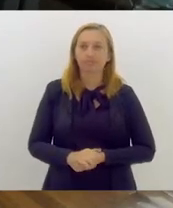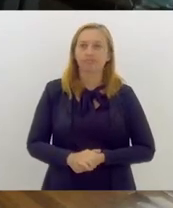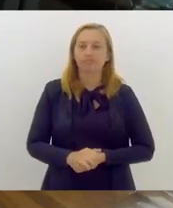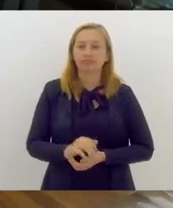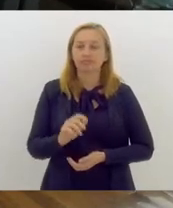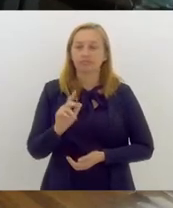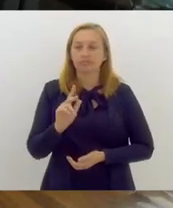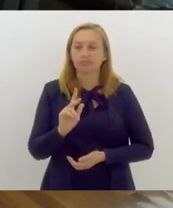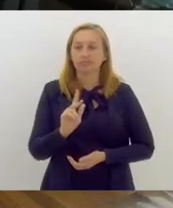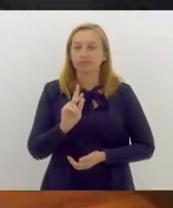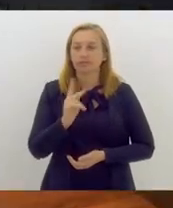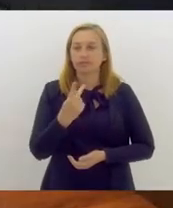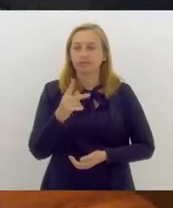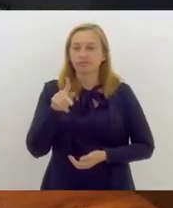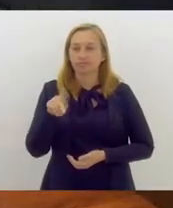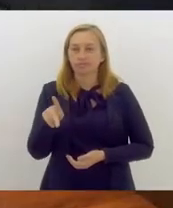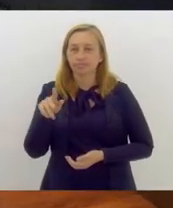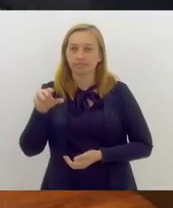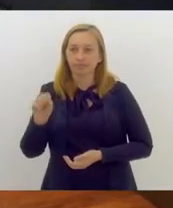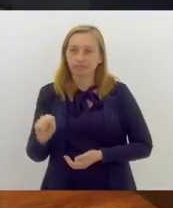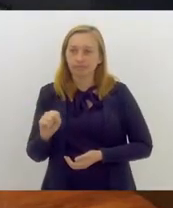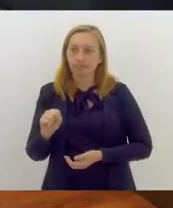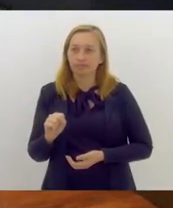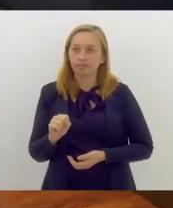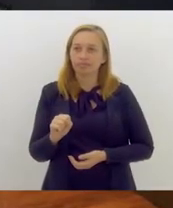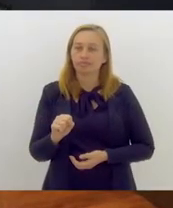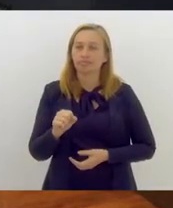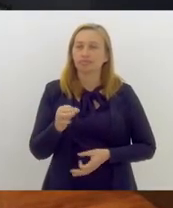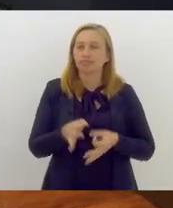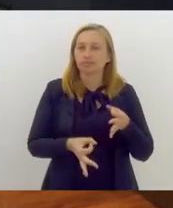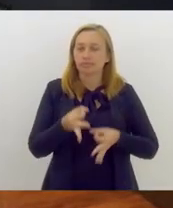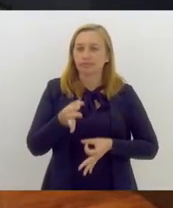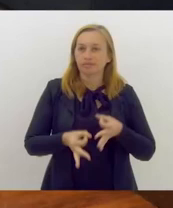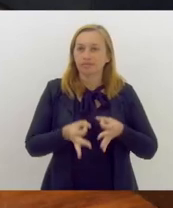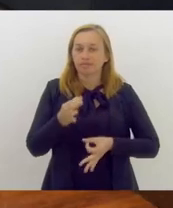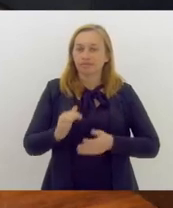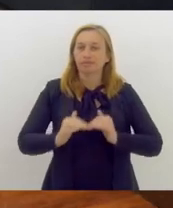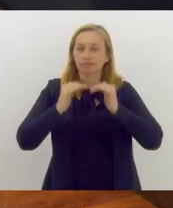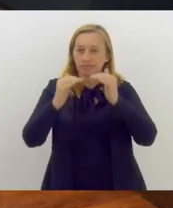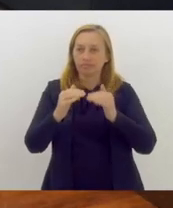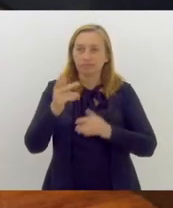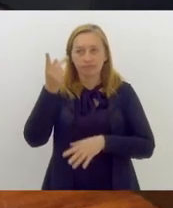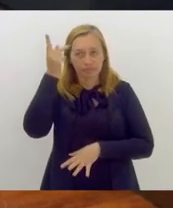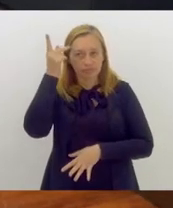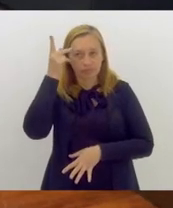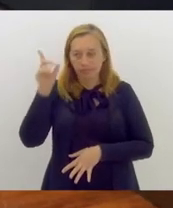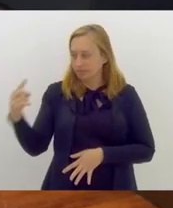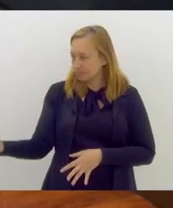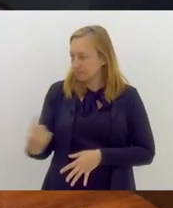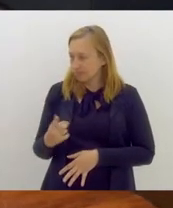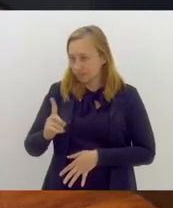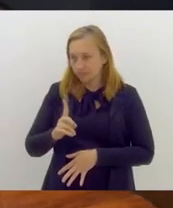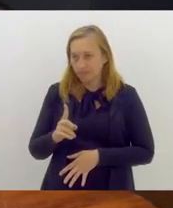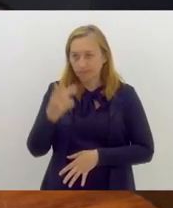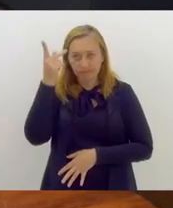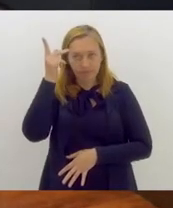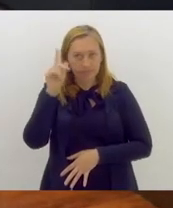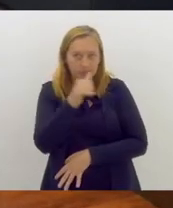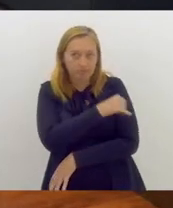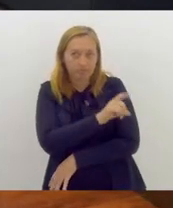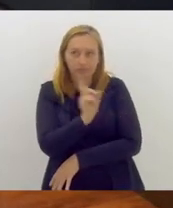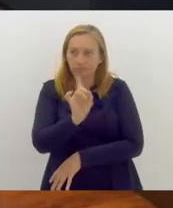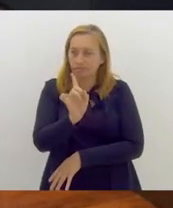kps entrou com uma ação do Tribunal de Justiça de São Paulo e obteve não veio não veio aqui para o rio não entrou